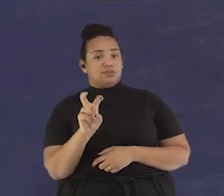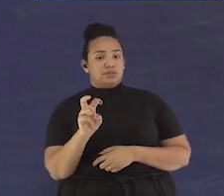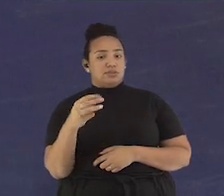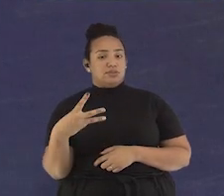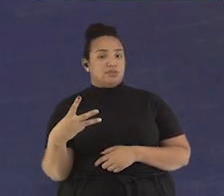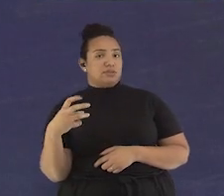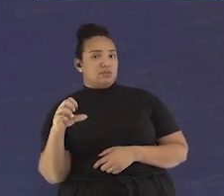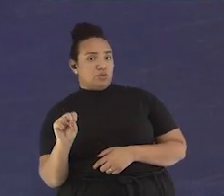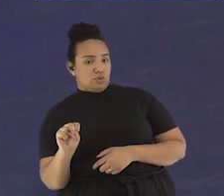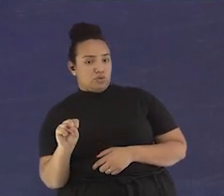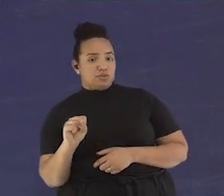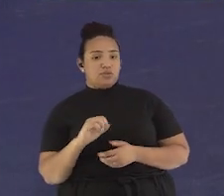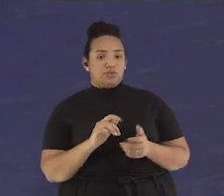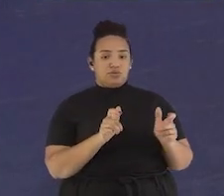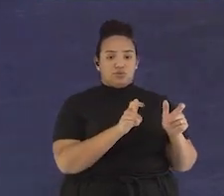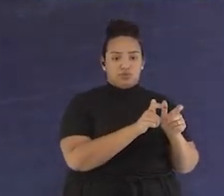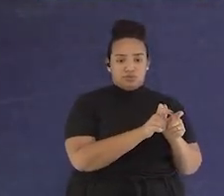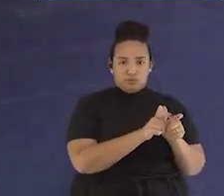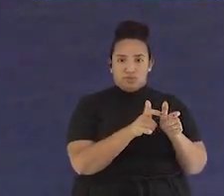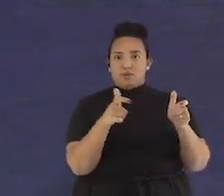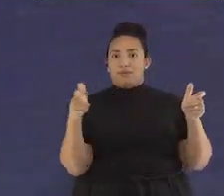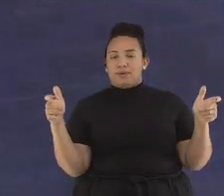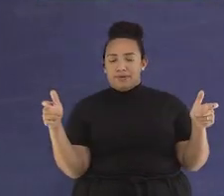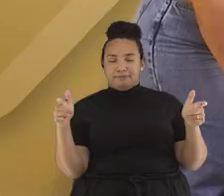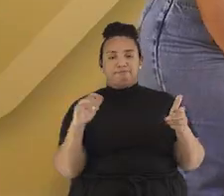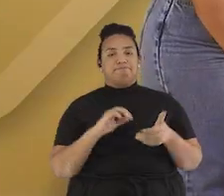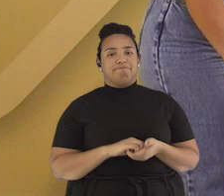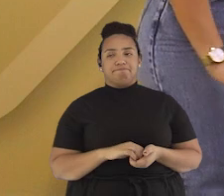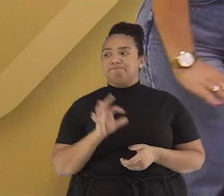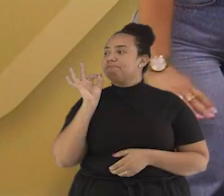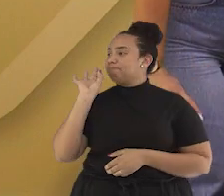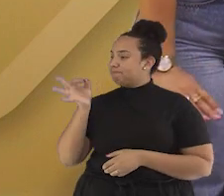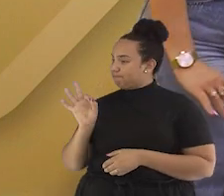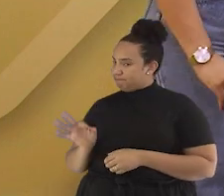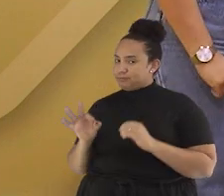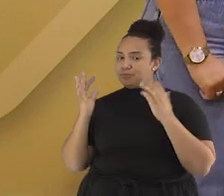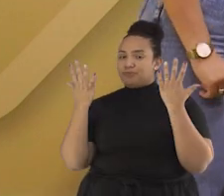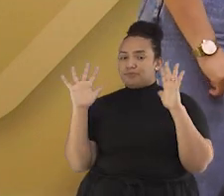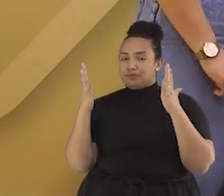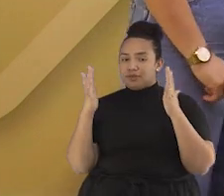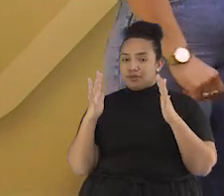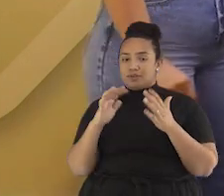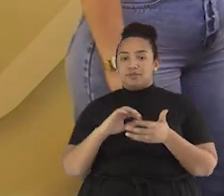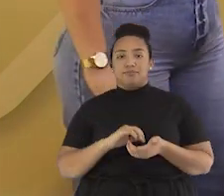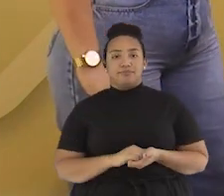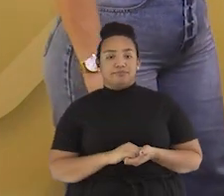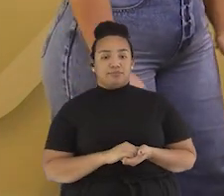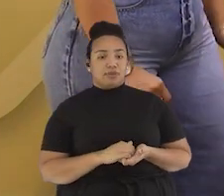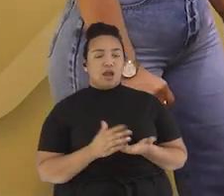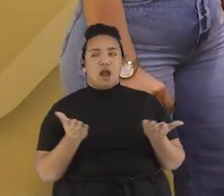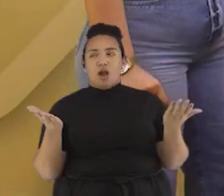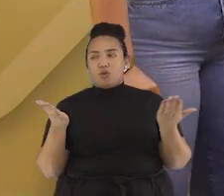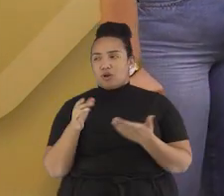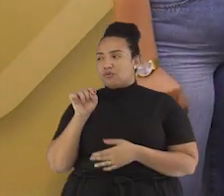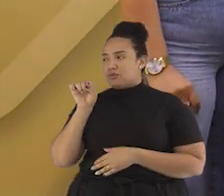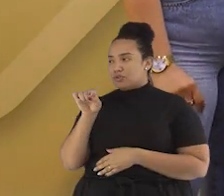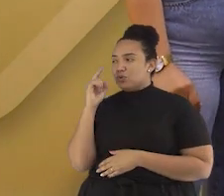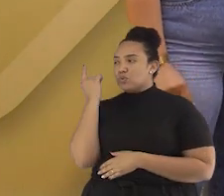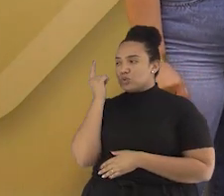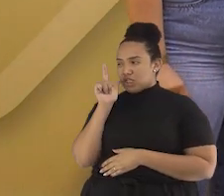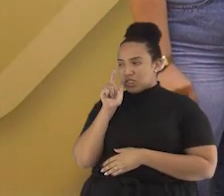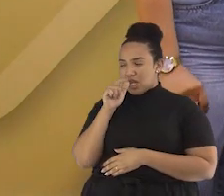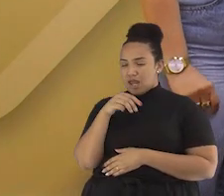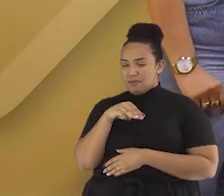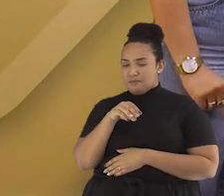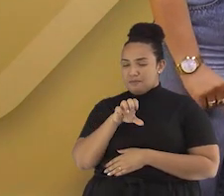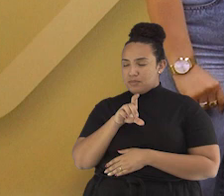26, 26 novamente, 35 e 38. Ordem crescente que cresceu. Exatamente, muito bem, Dani. Agora, será